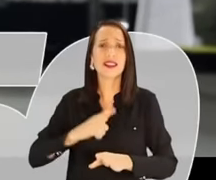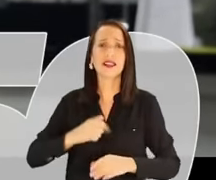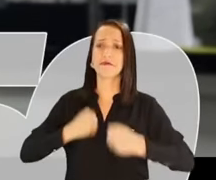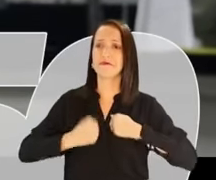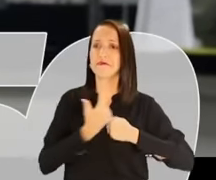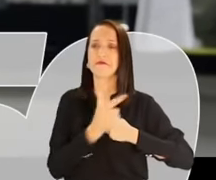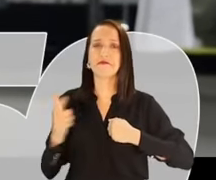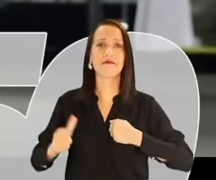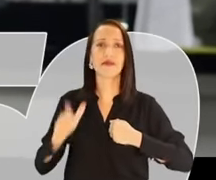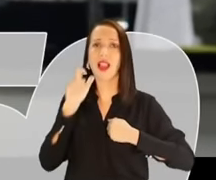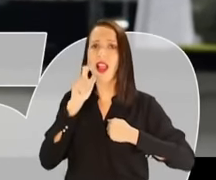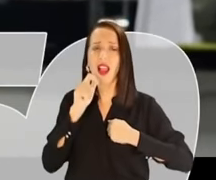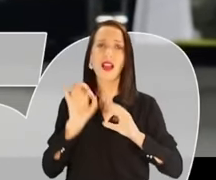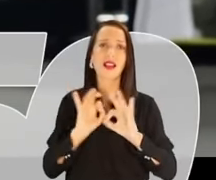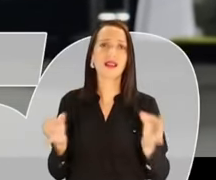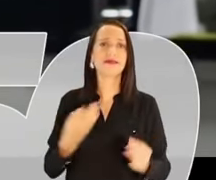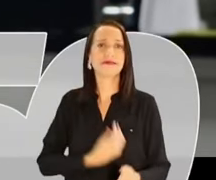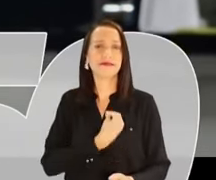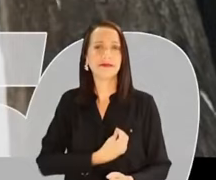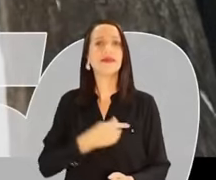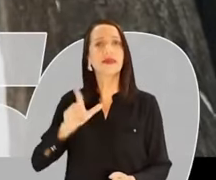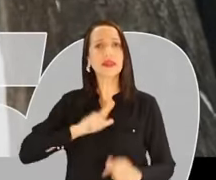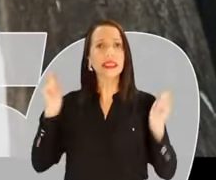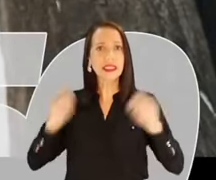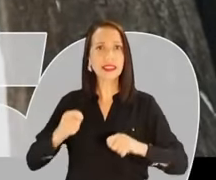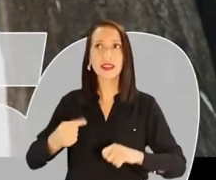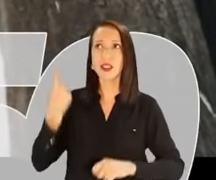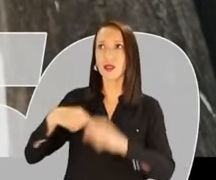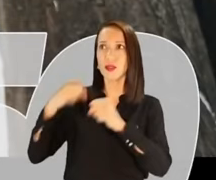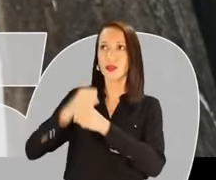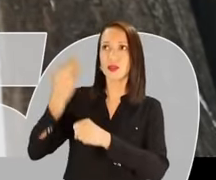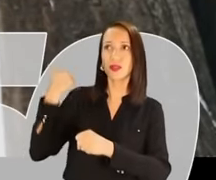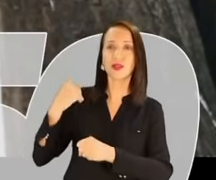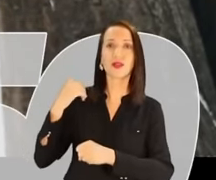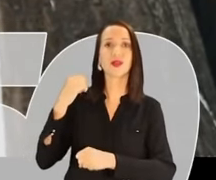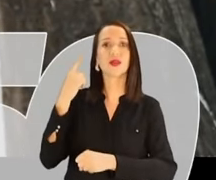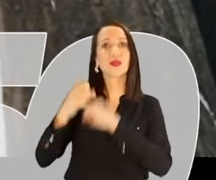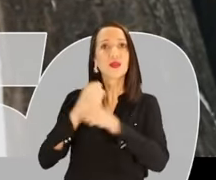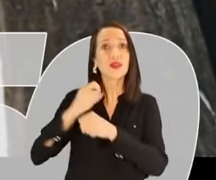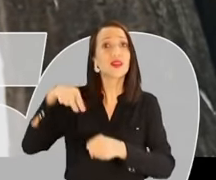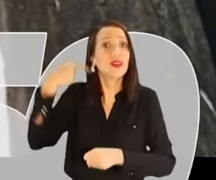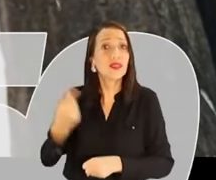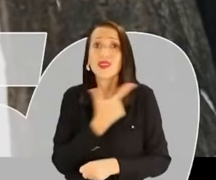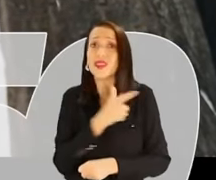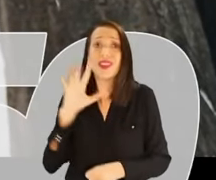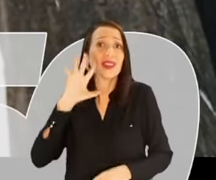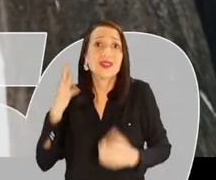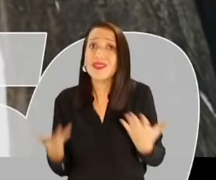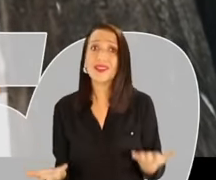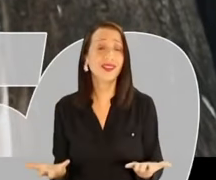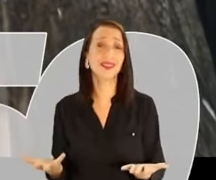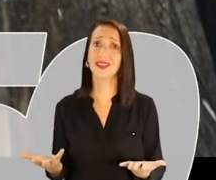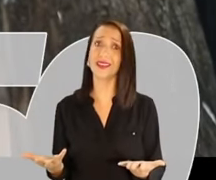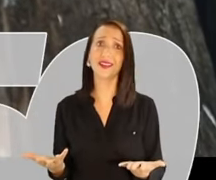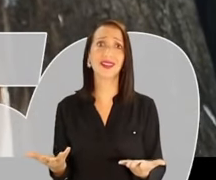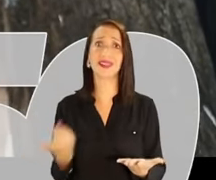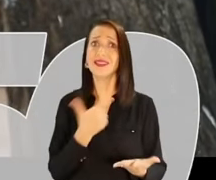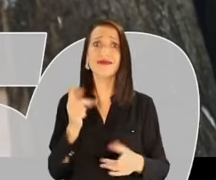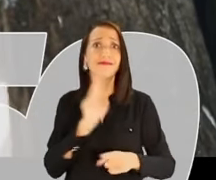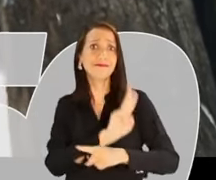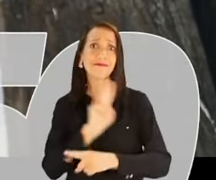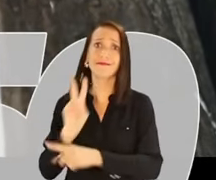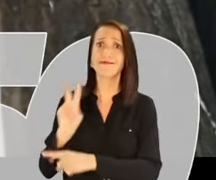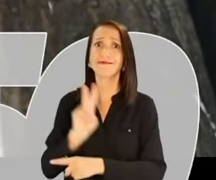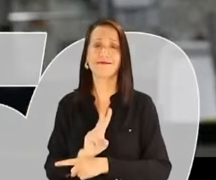ficamos sem banho, sem água pro básico. A gente teve um caso um ano atrás, um ano depois não, a gente teve uma solução, não teve